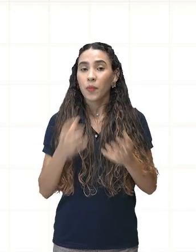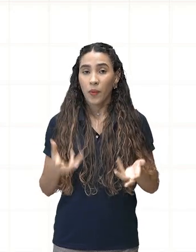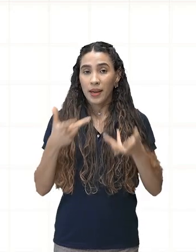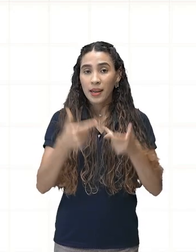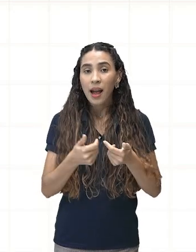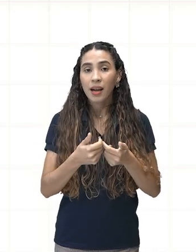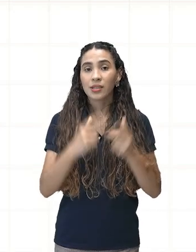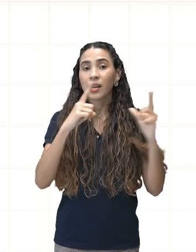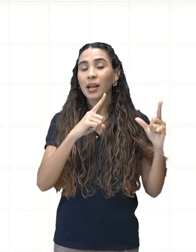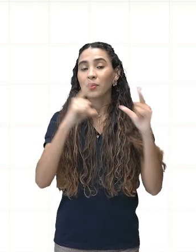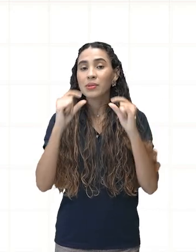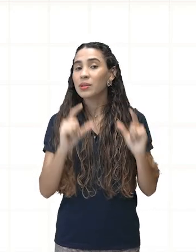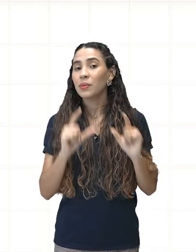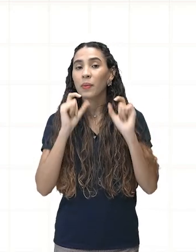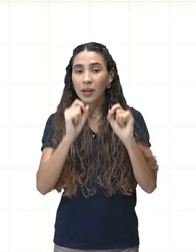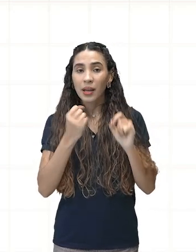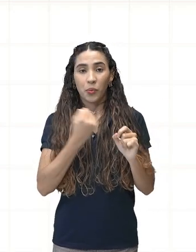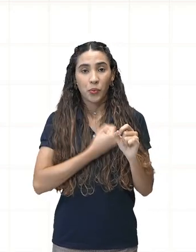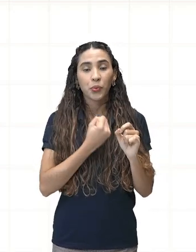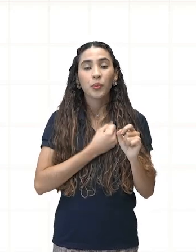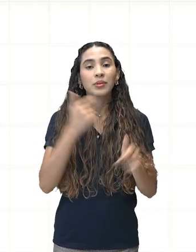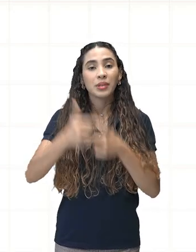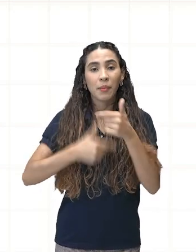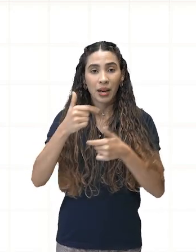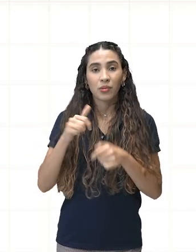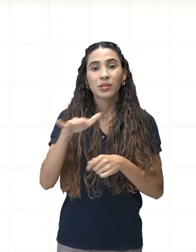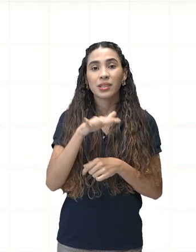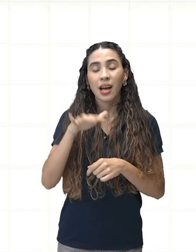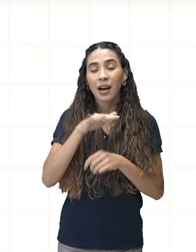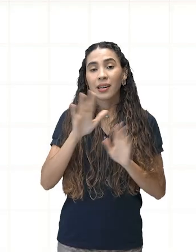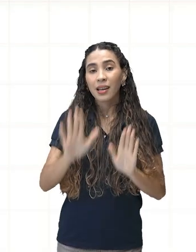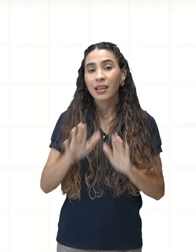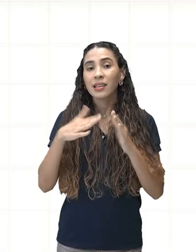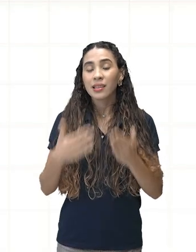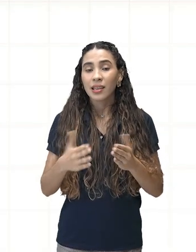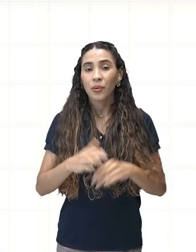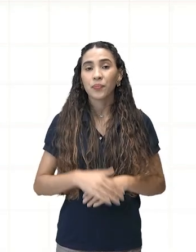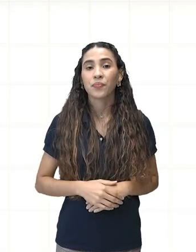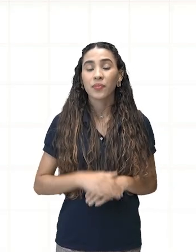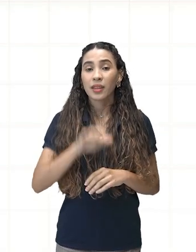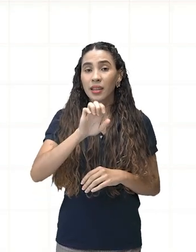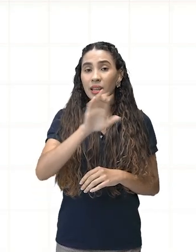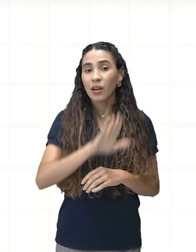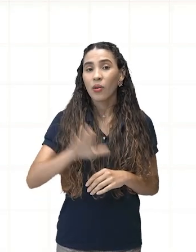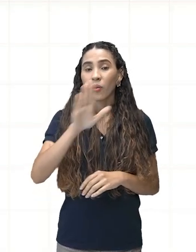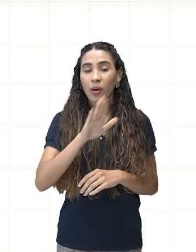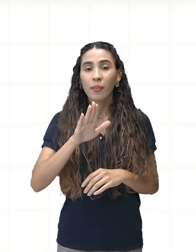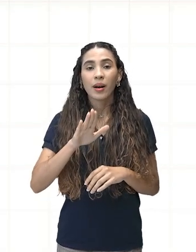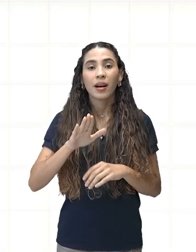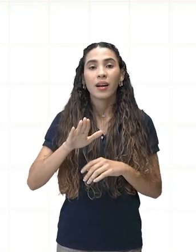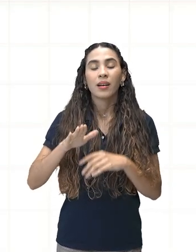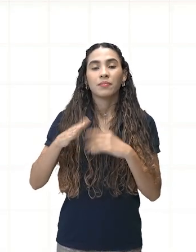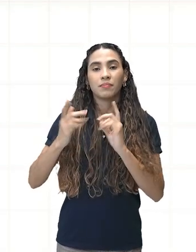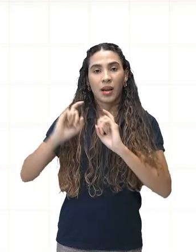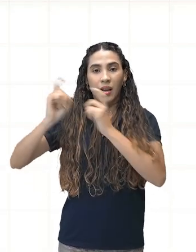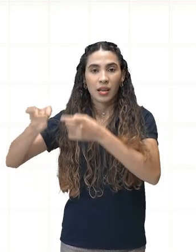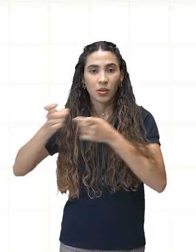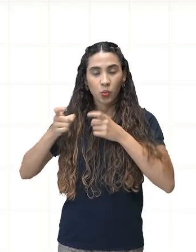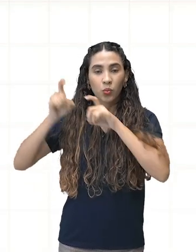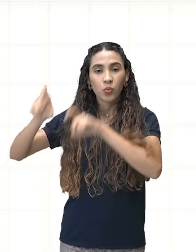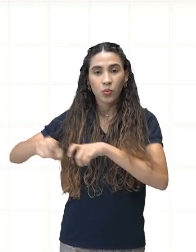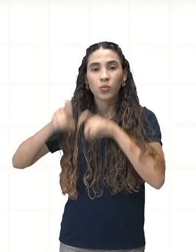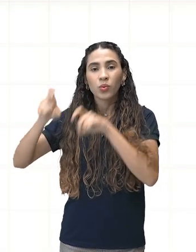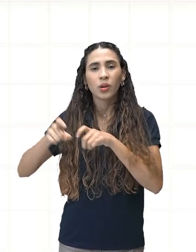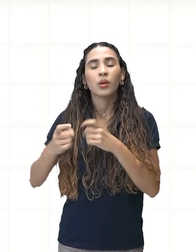recursos, reduzindo ali o número de trabalhadores no campo. Então, na Europa, a agricultura e pecuária